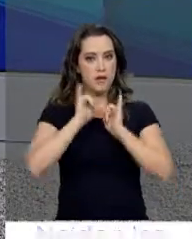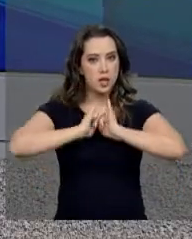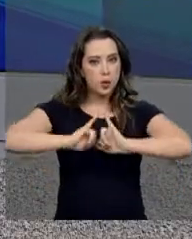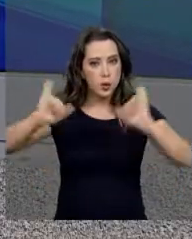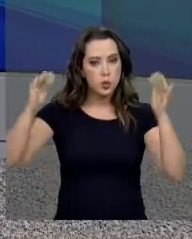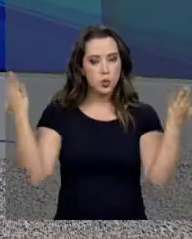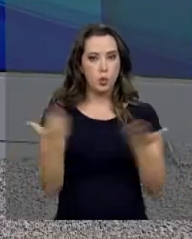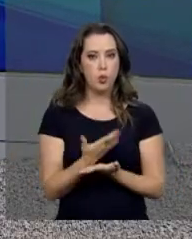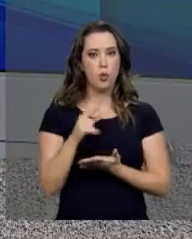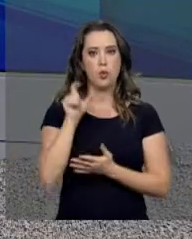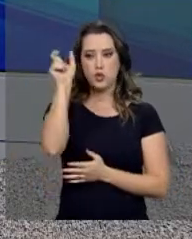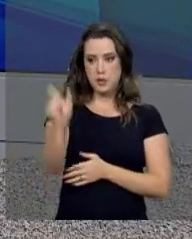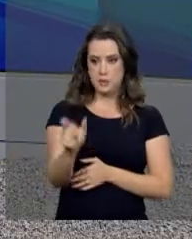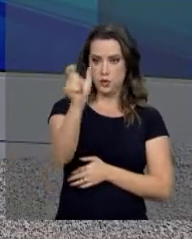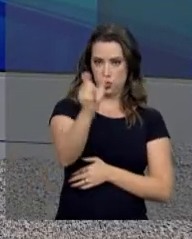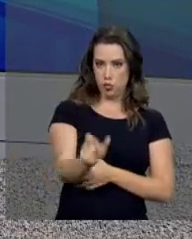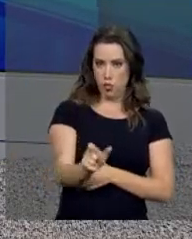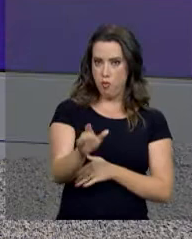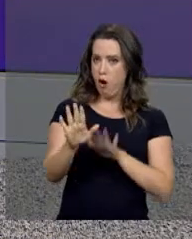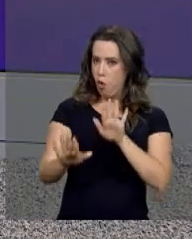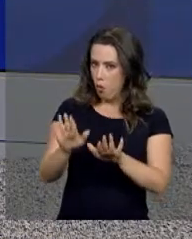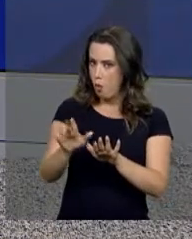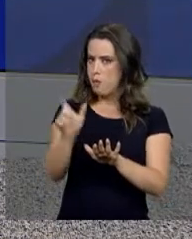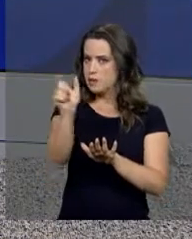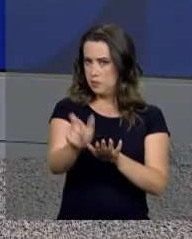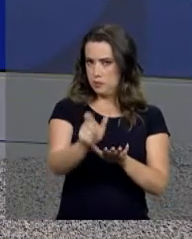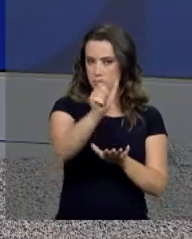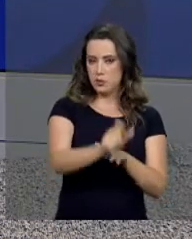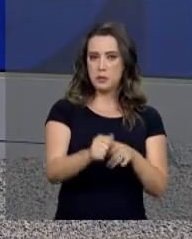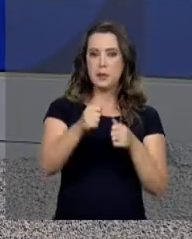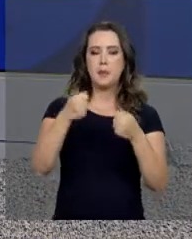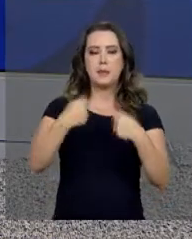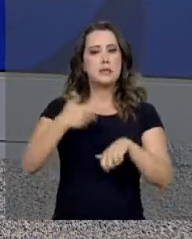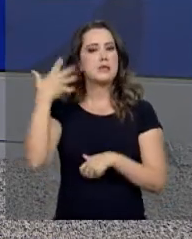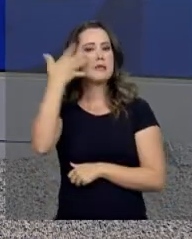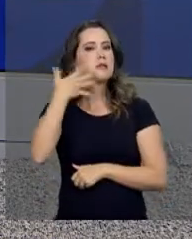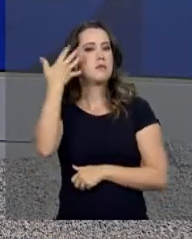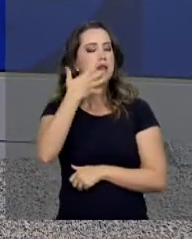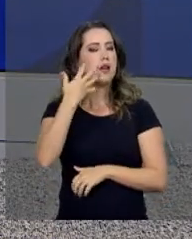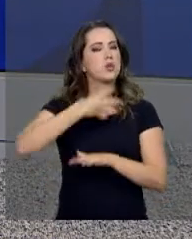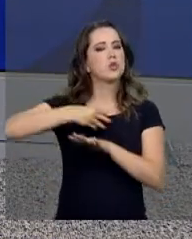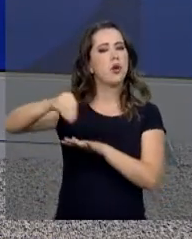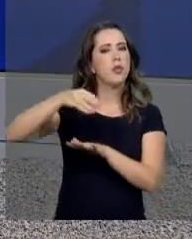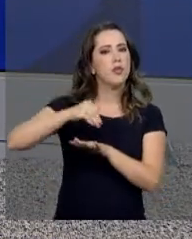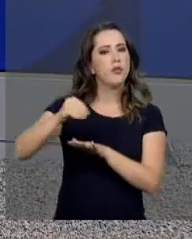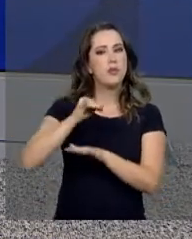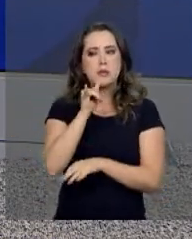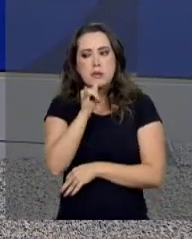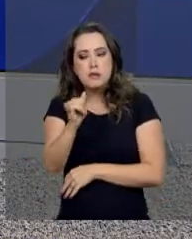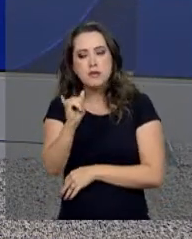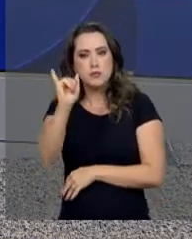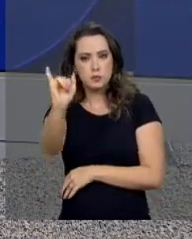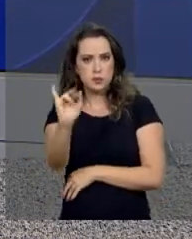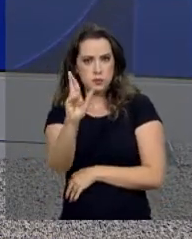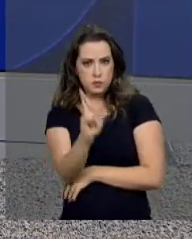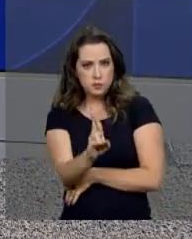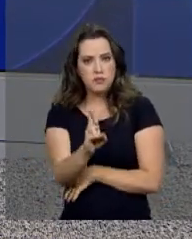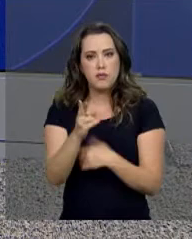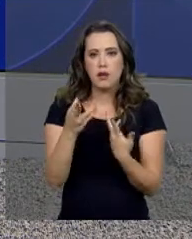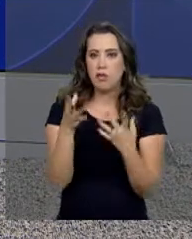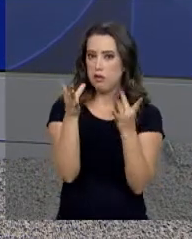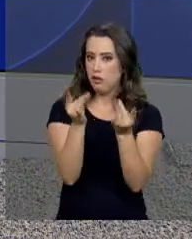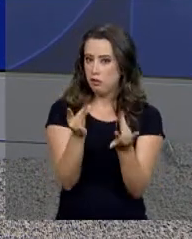hoje que alguns contribuintes vão ter que prestar esclarecimentos sobre informações cadastradas na declaração do imposto de renda quem